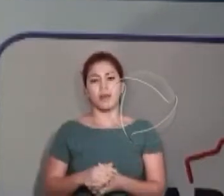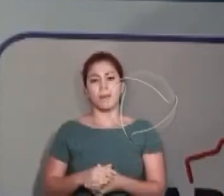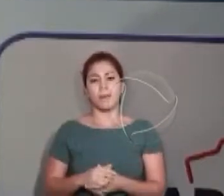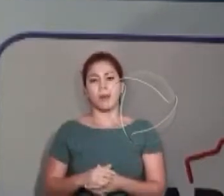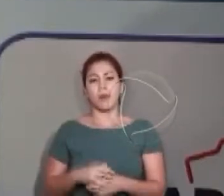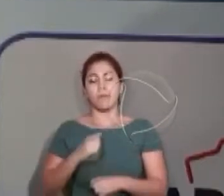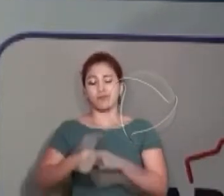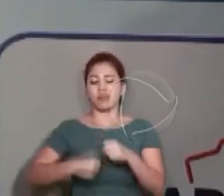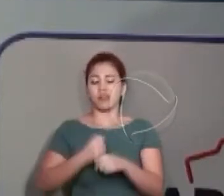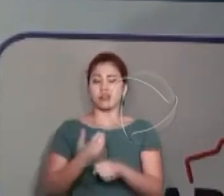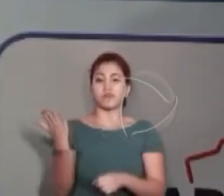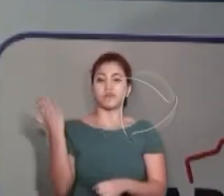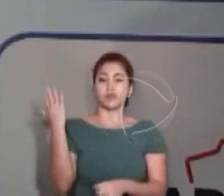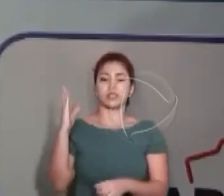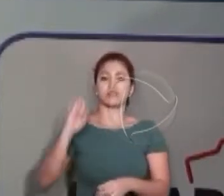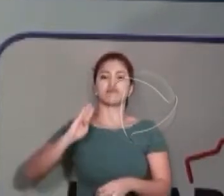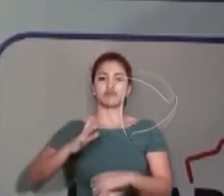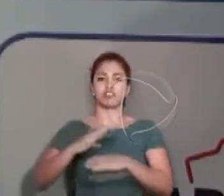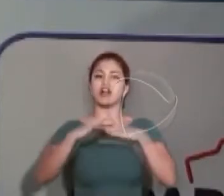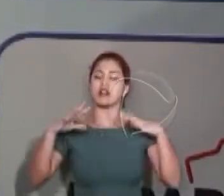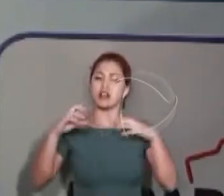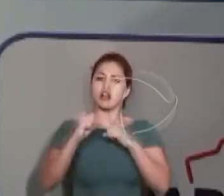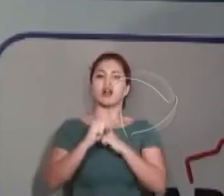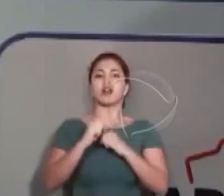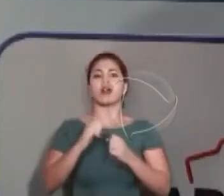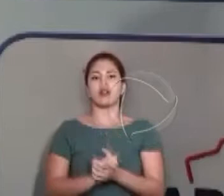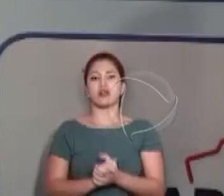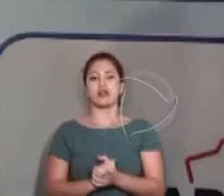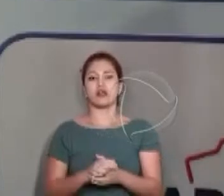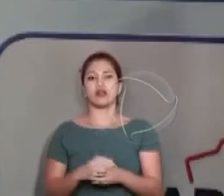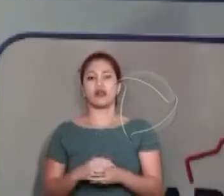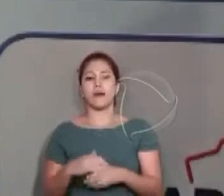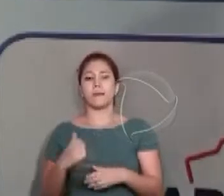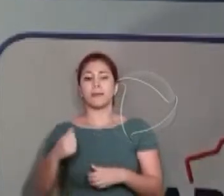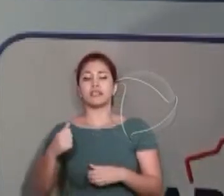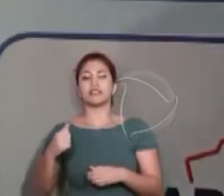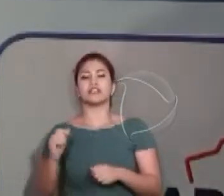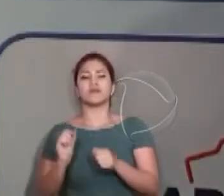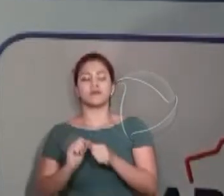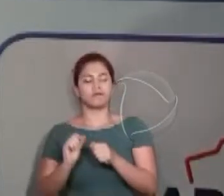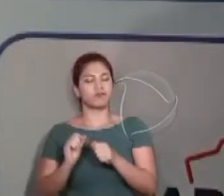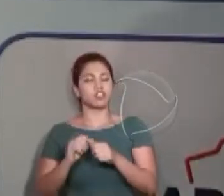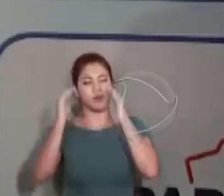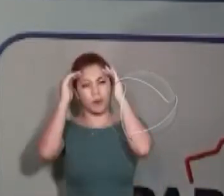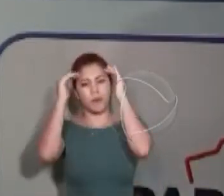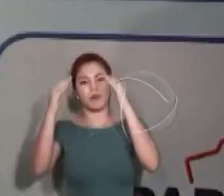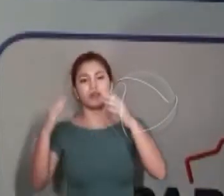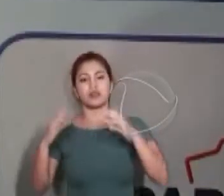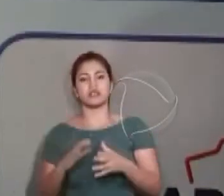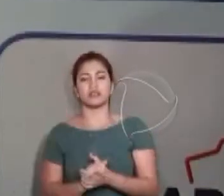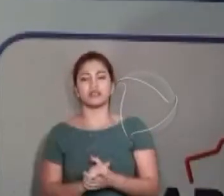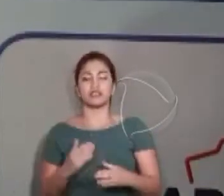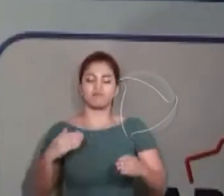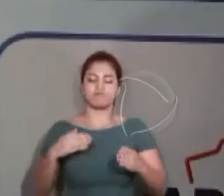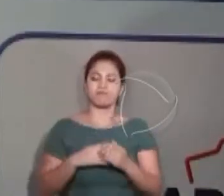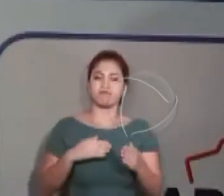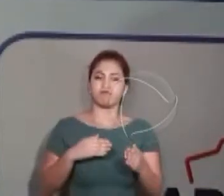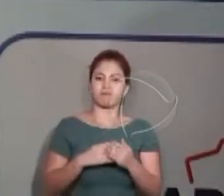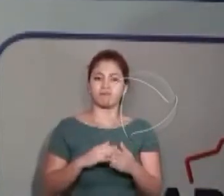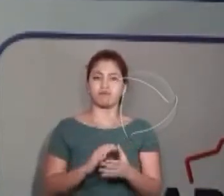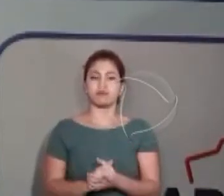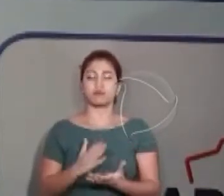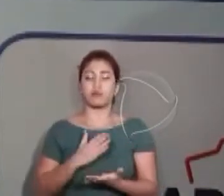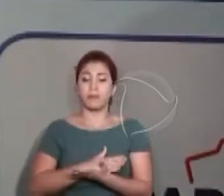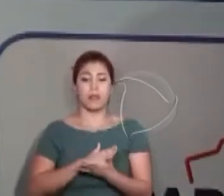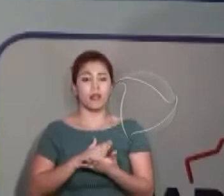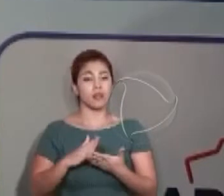E as medidas são muito restritivas e que serão observadas pela segurança pública. Em princípio,